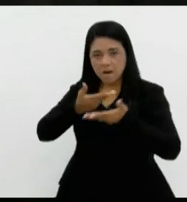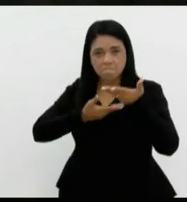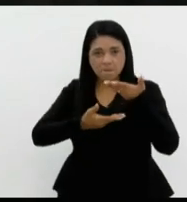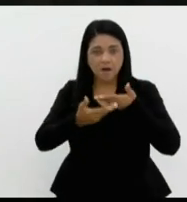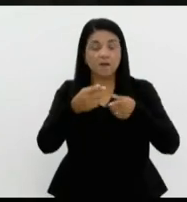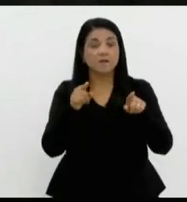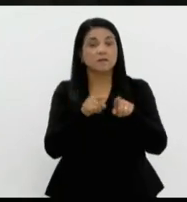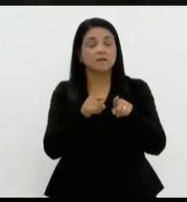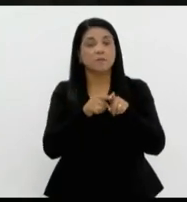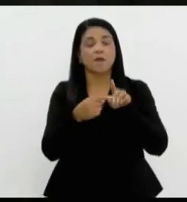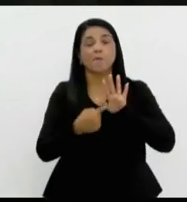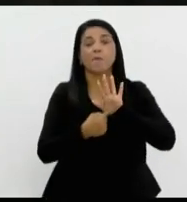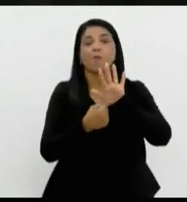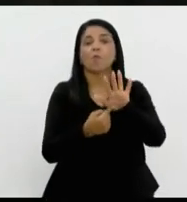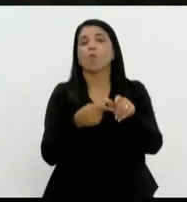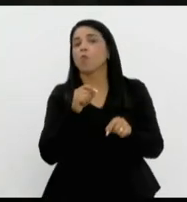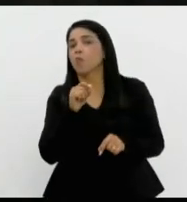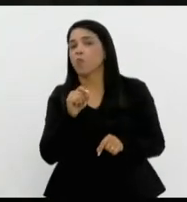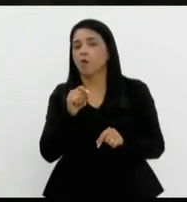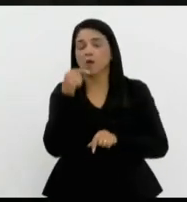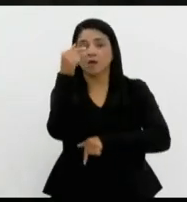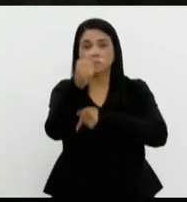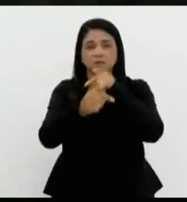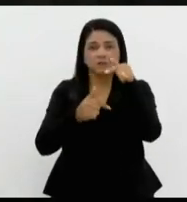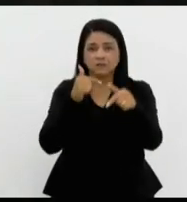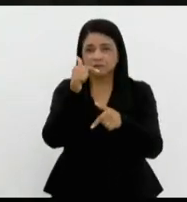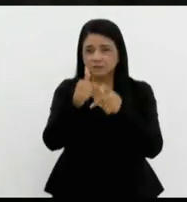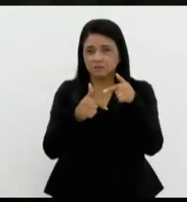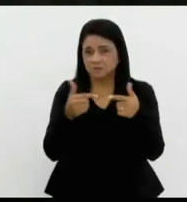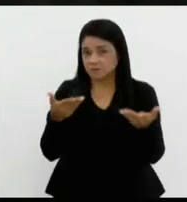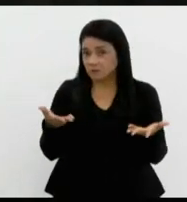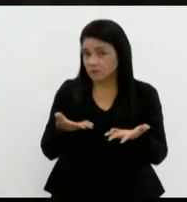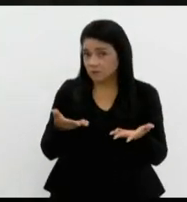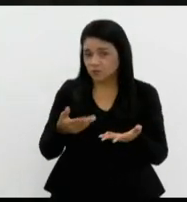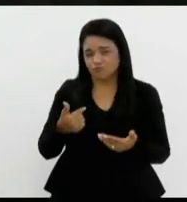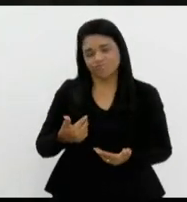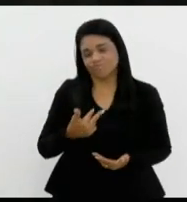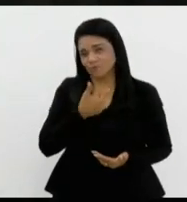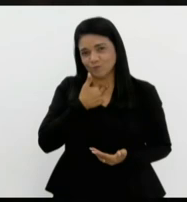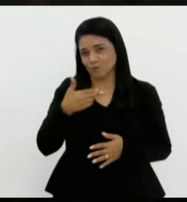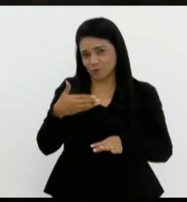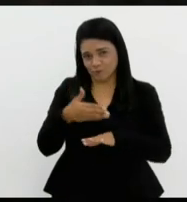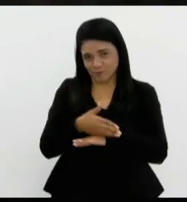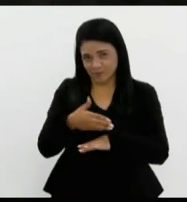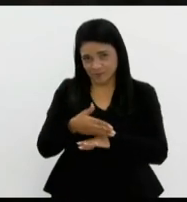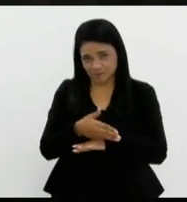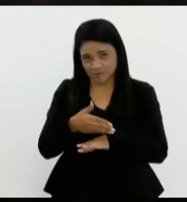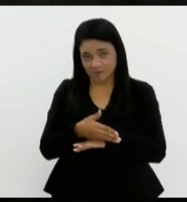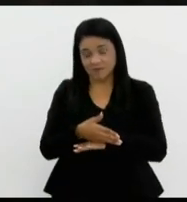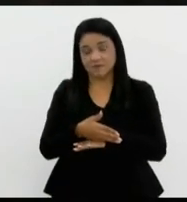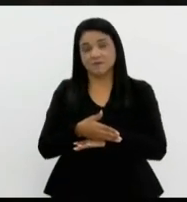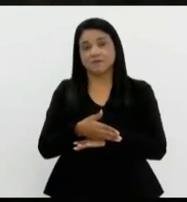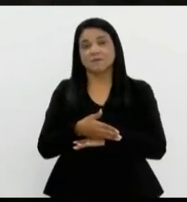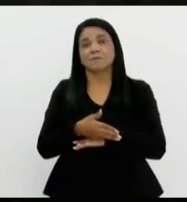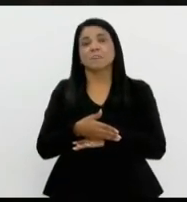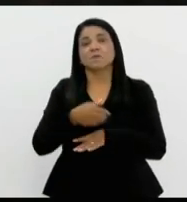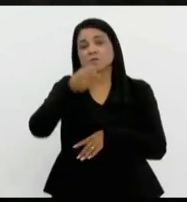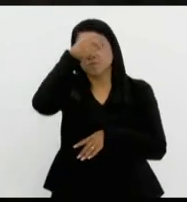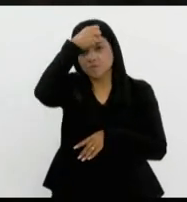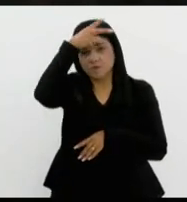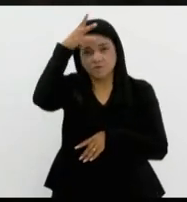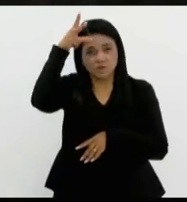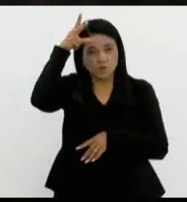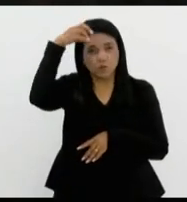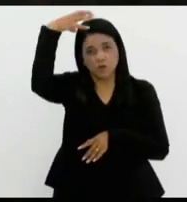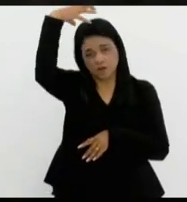aqui um destaque de um trabalho que hoje, né, não pude participar, realizado pela Prefeitura de Angra